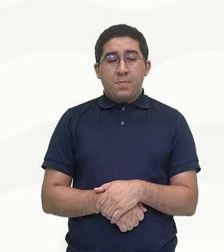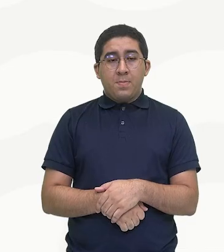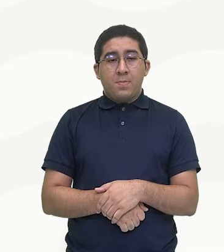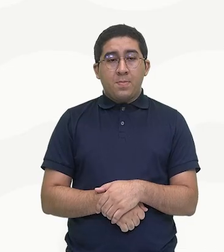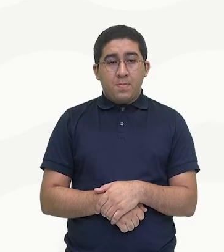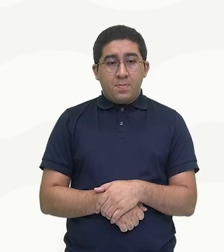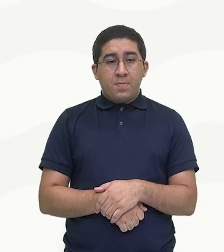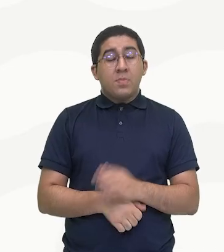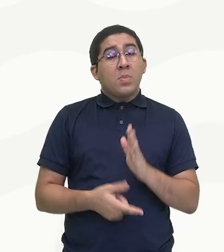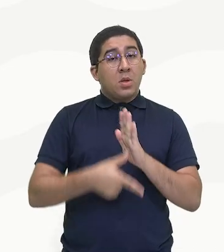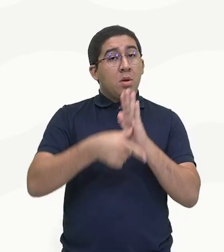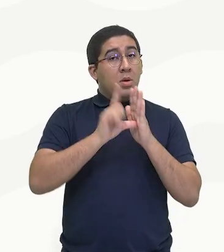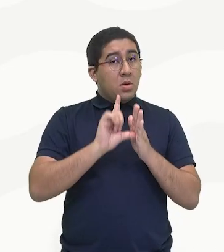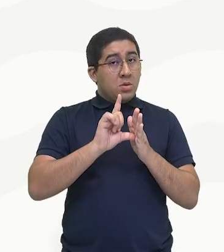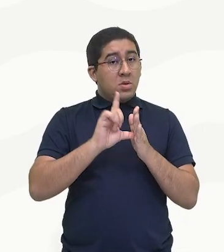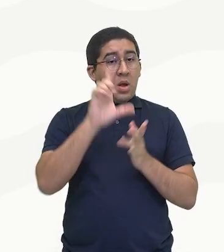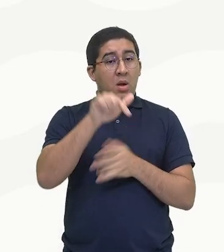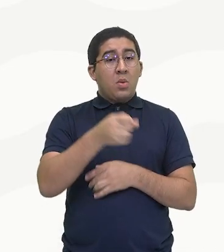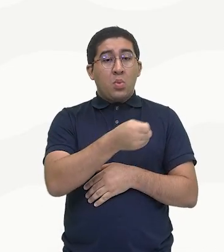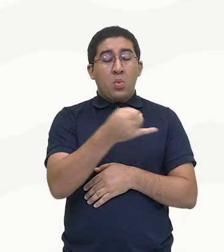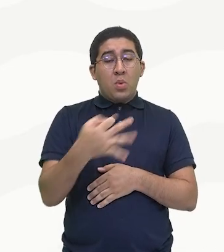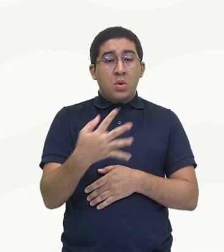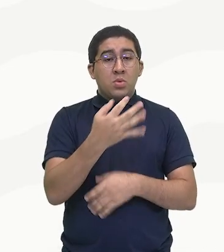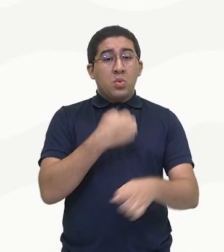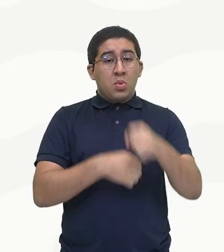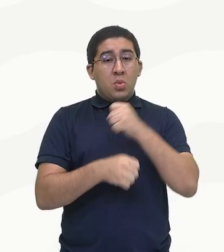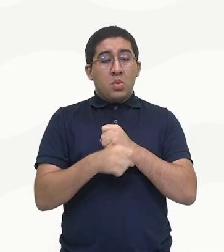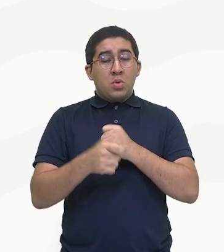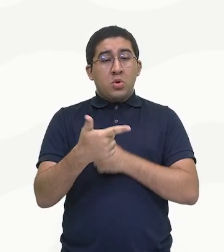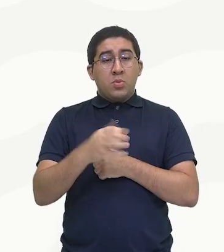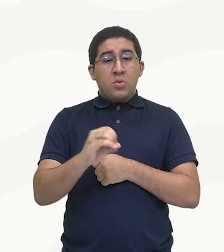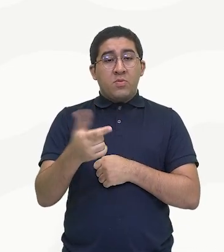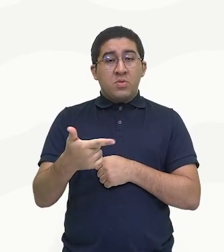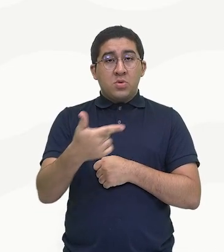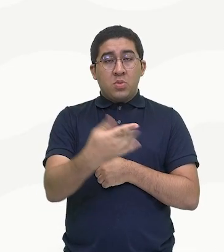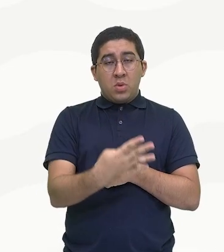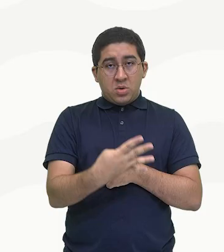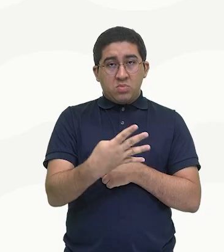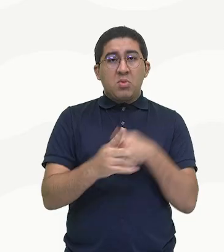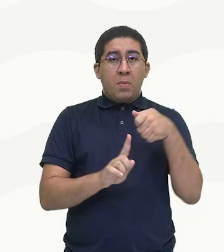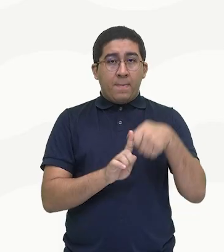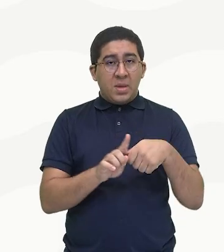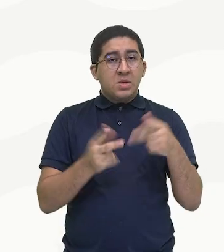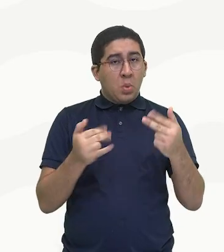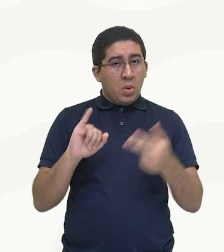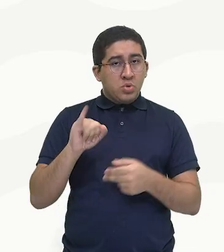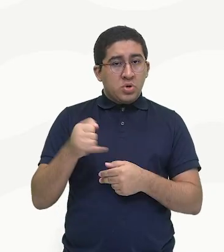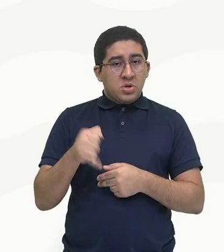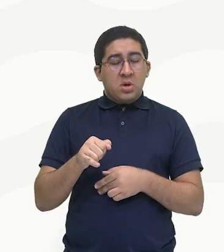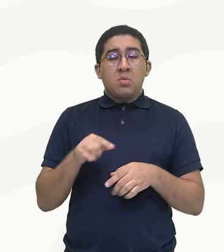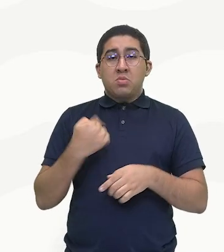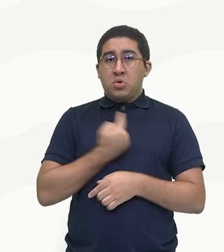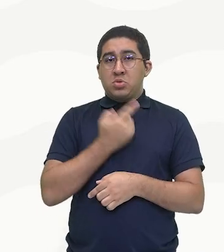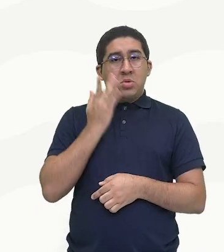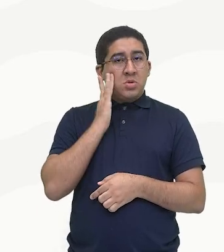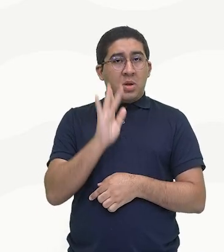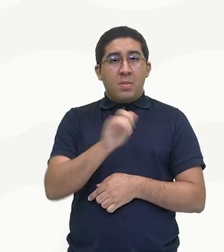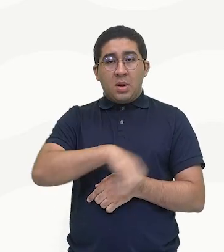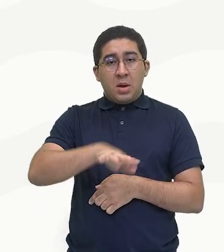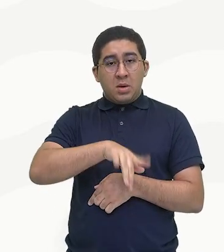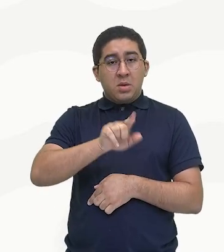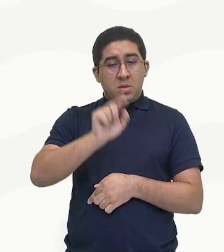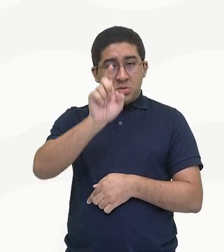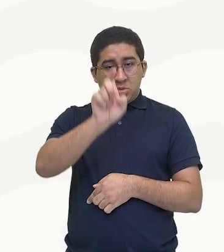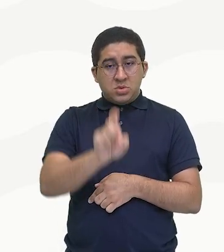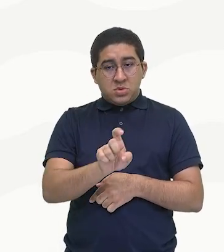A área anterior seria a área em janeiro de 2024, que a gente não sabe, que vai ser